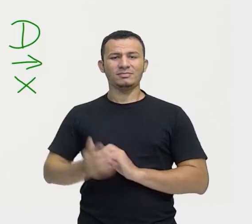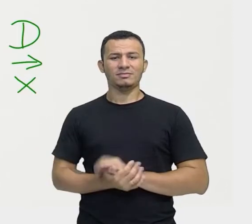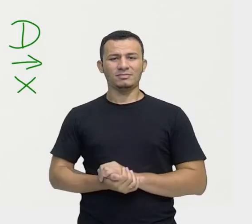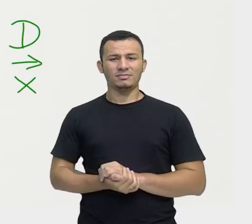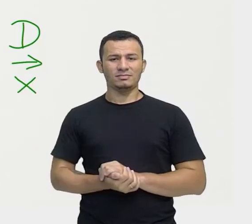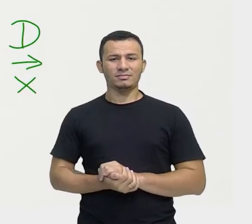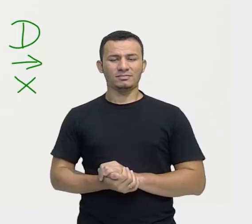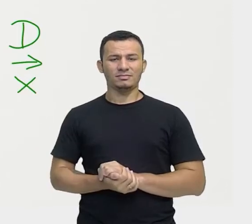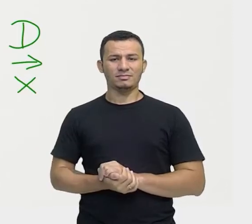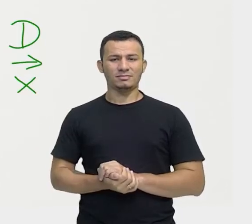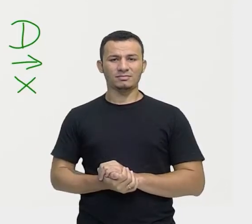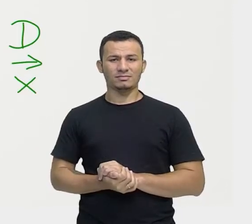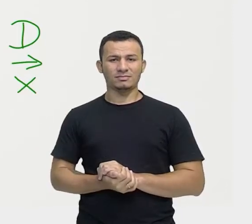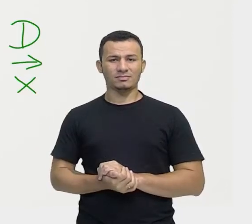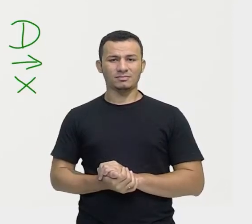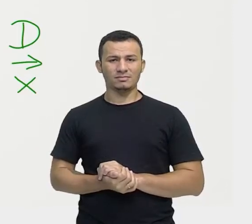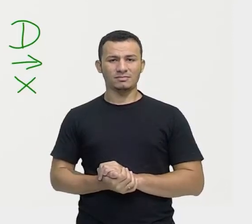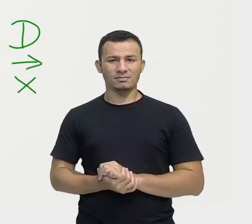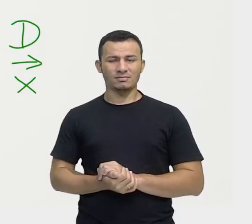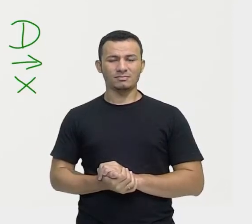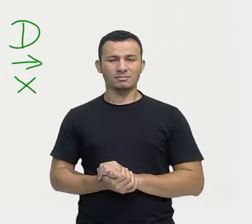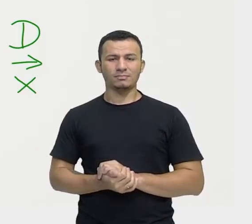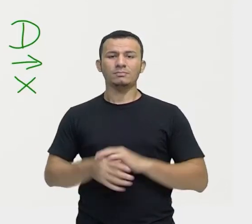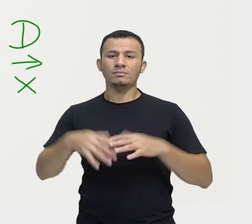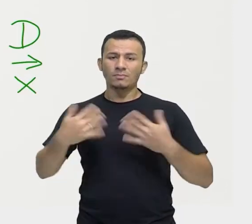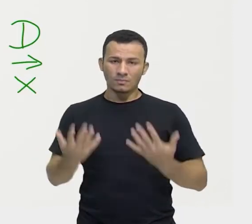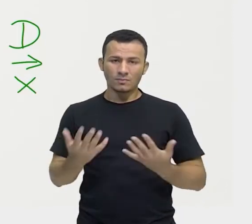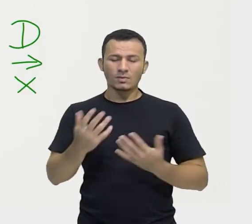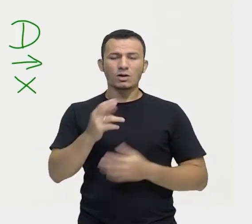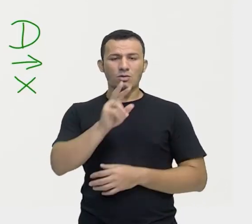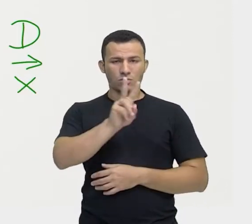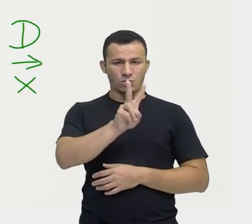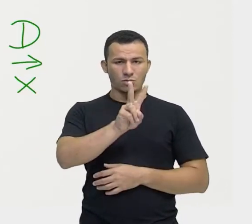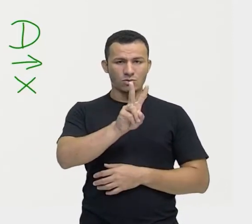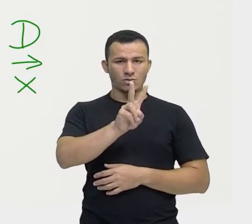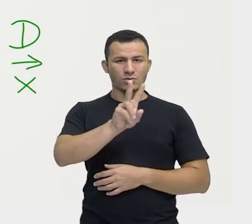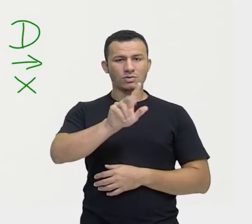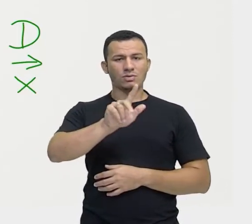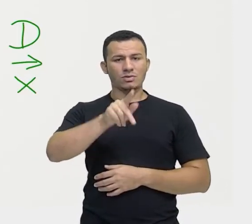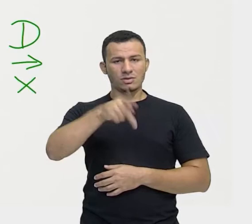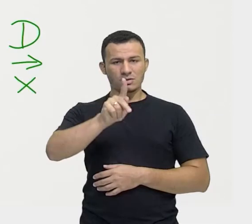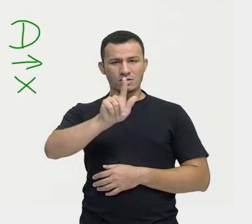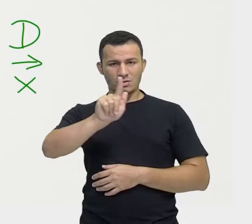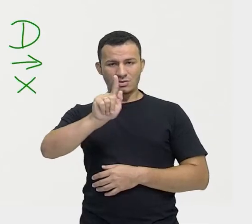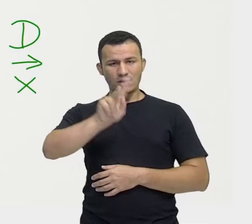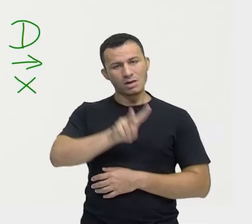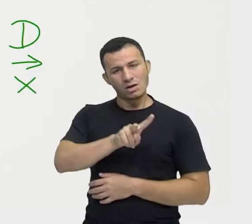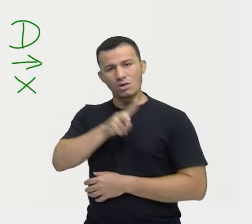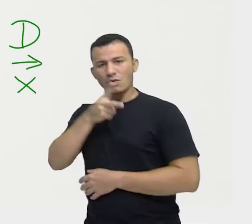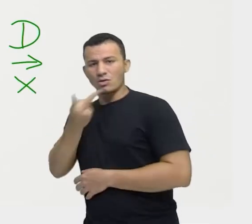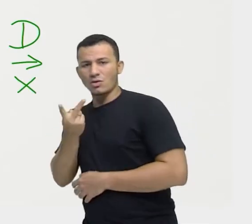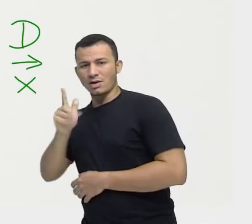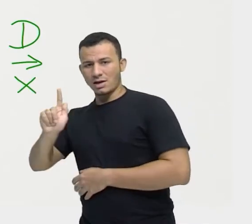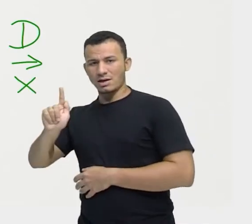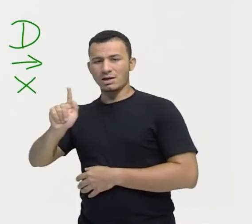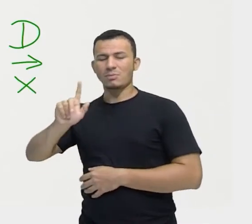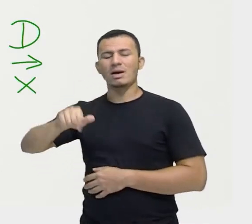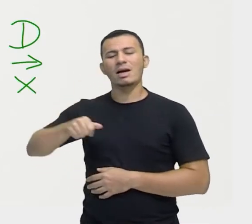2.000 gramas. Ou seja, 2 quilogramas são equivalentes